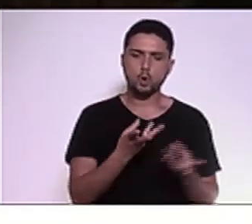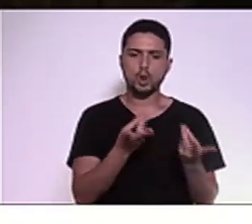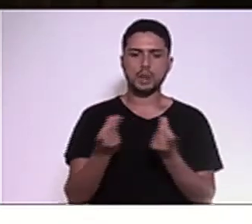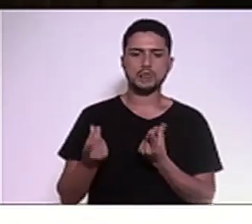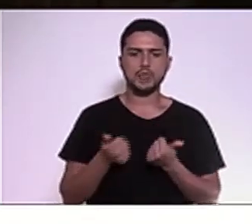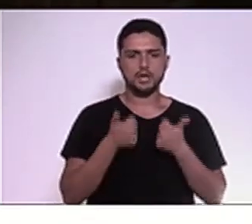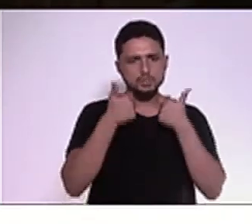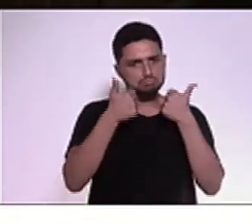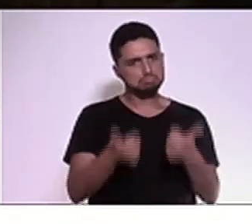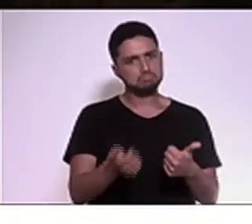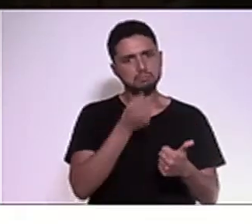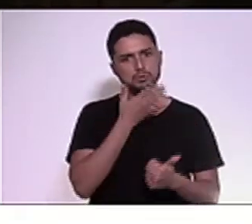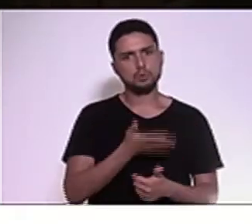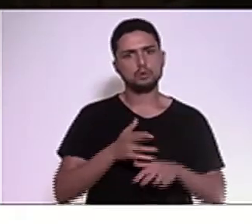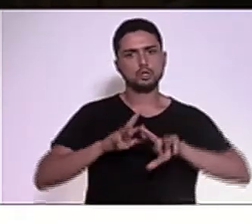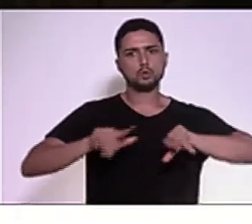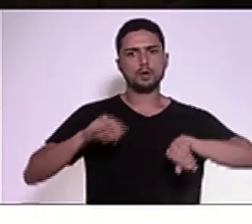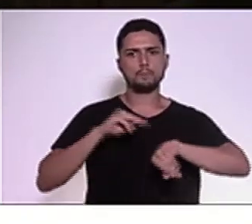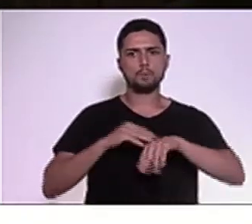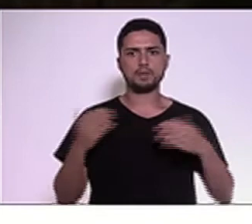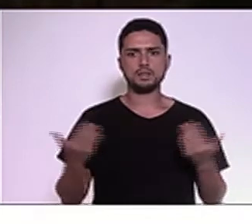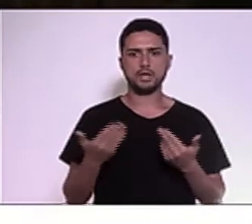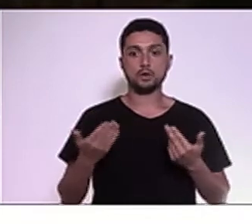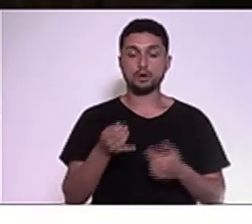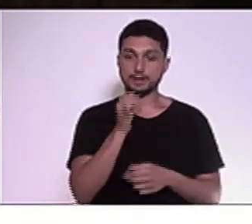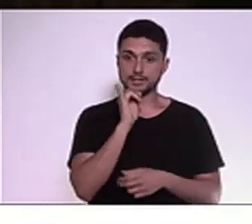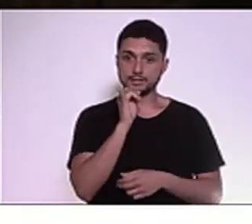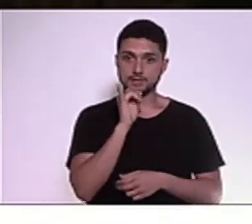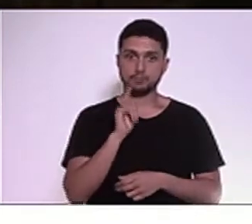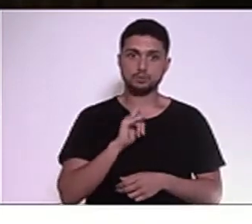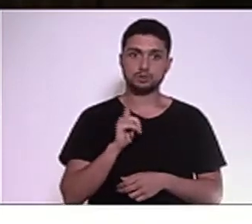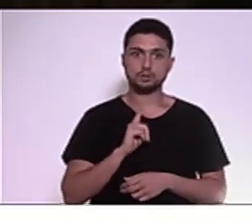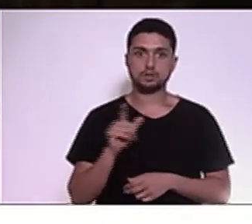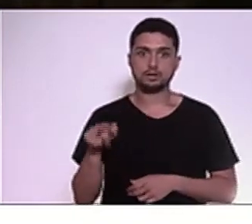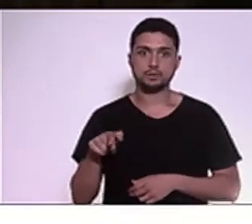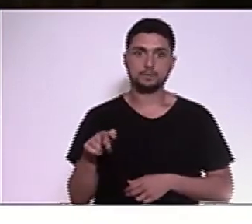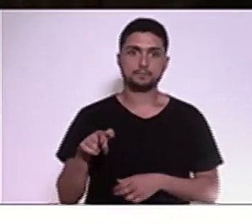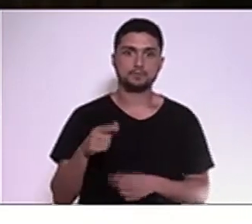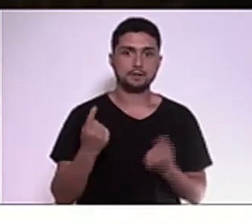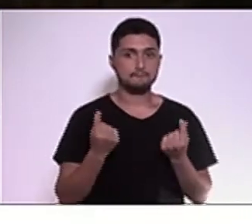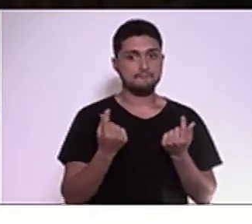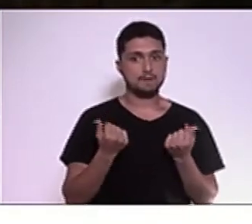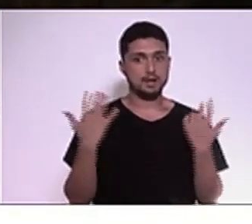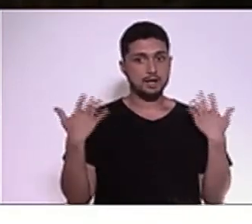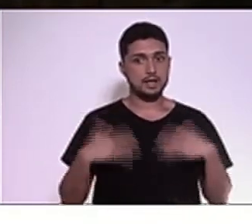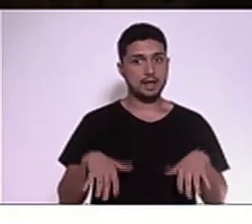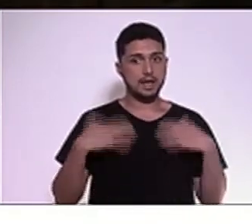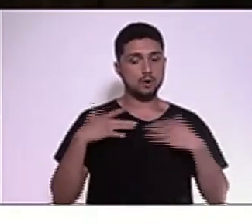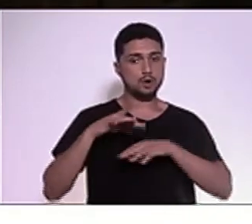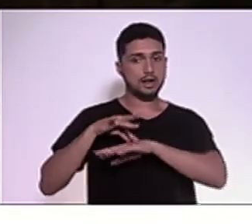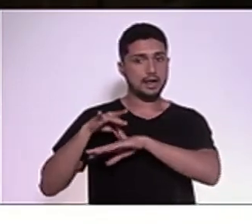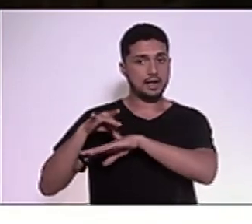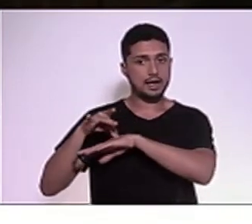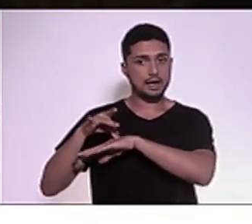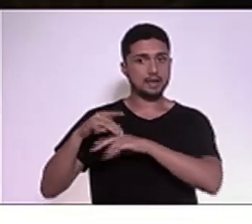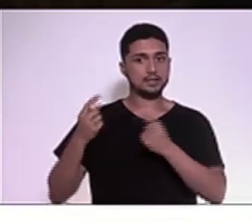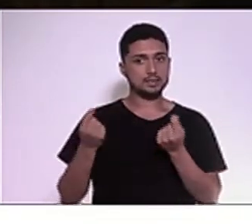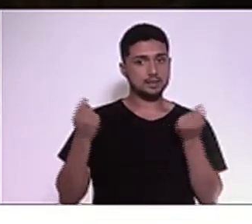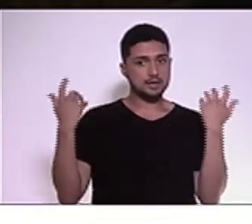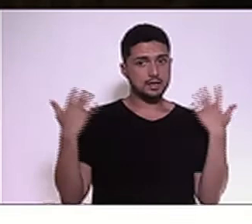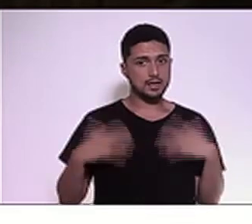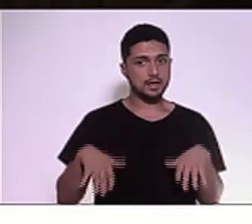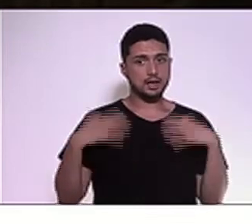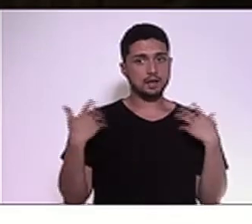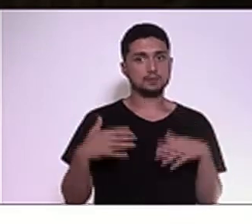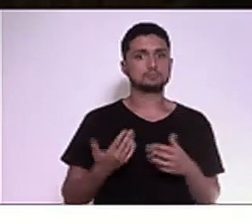qualidade e não o momento que a gente está passando, por exemplo, dos valores exorbitantes da carne. Então, a gente